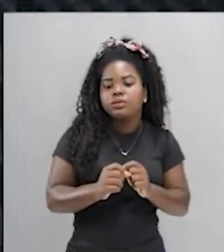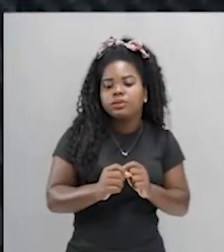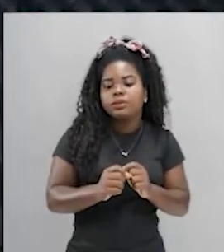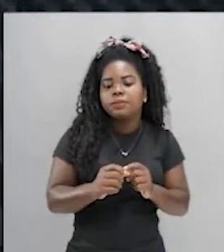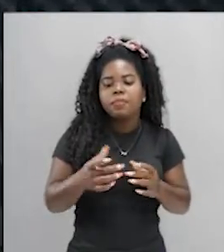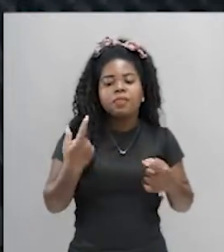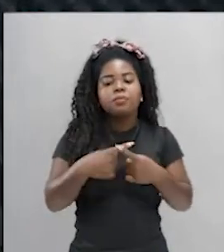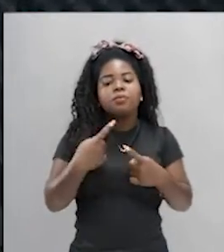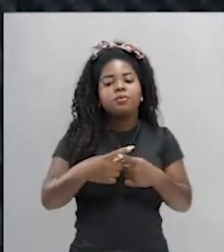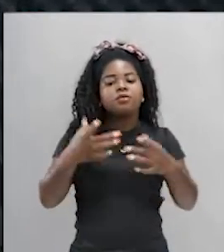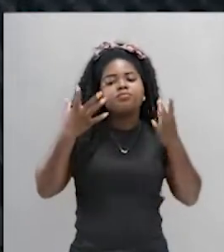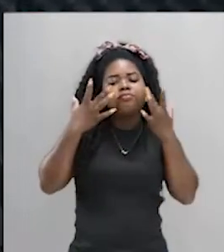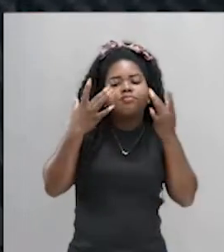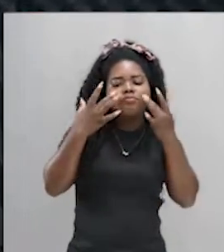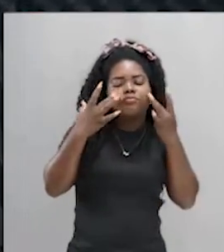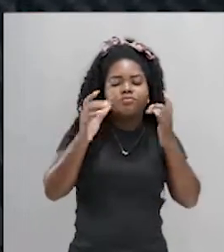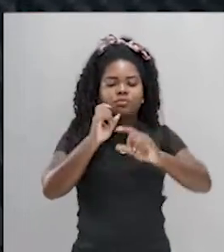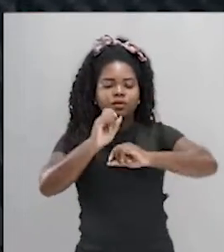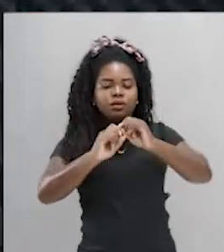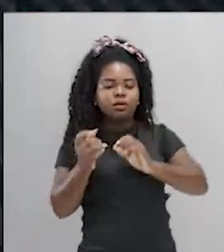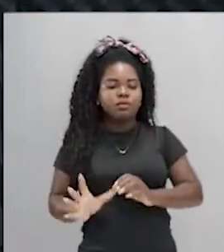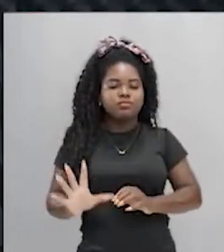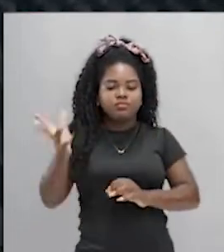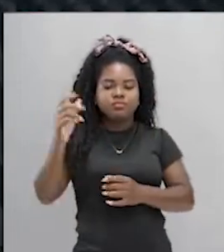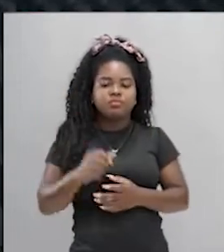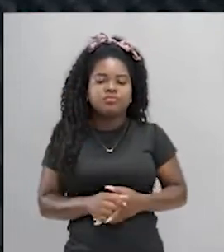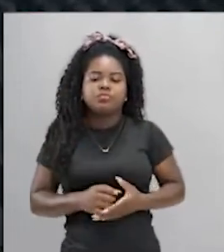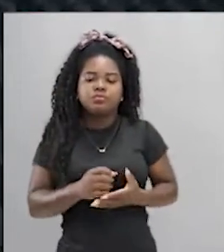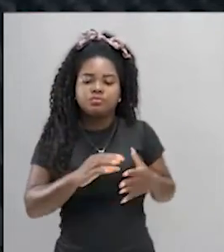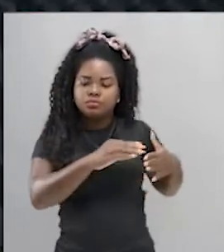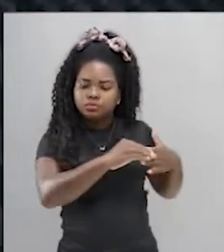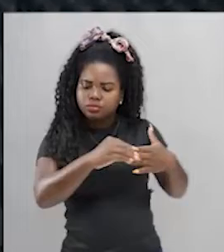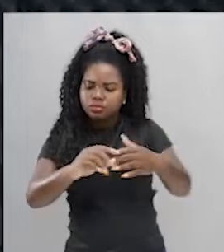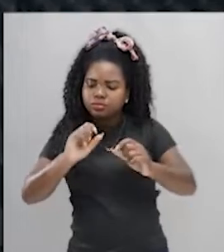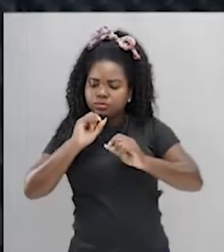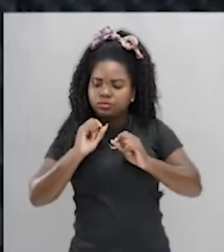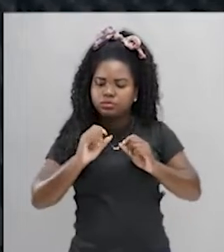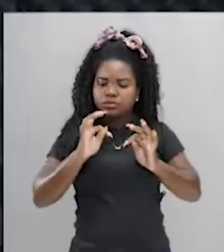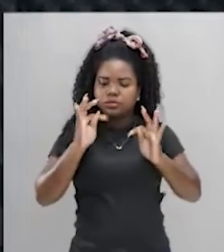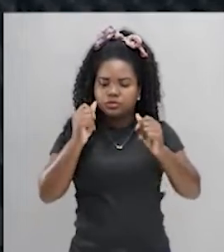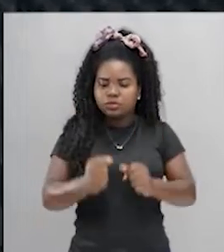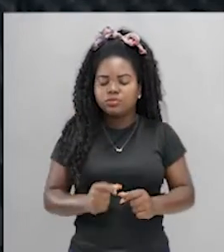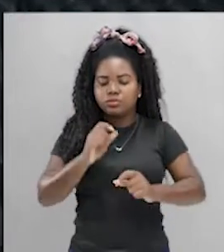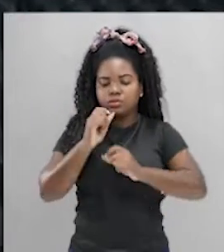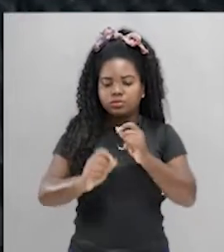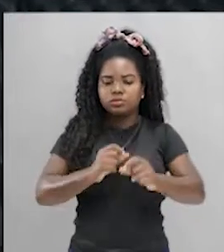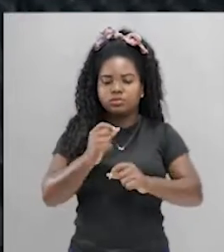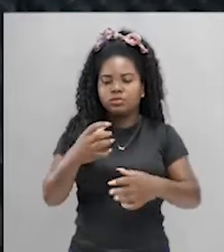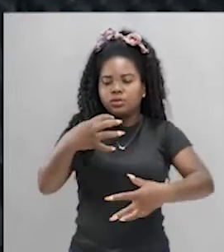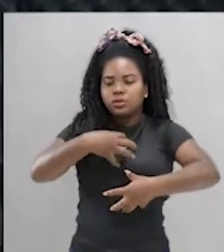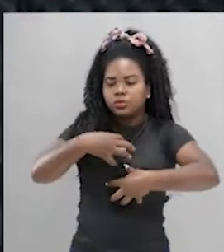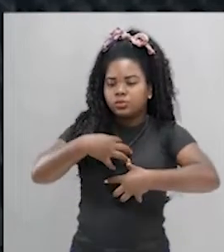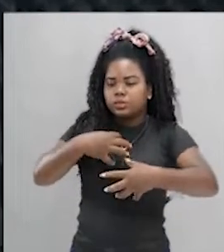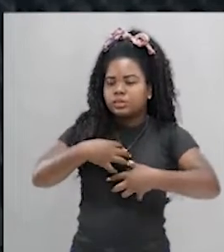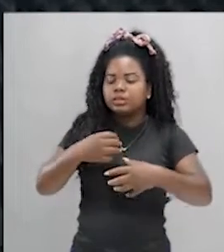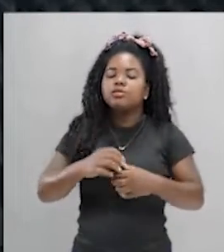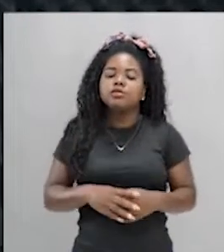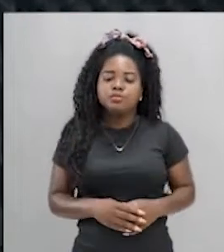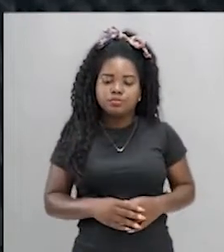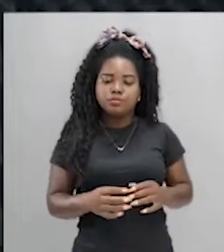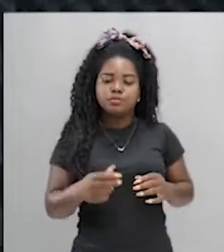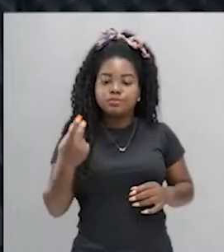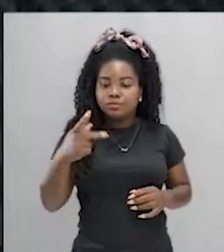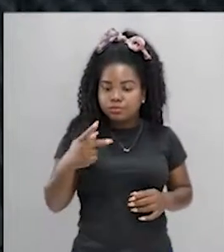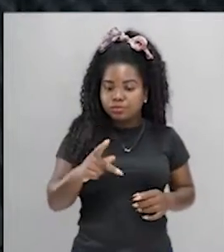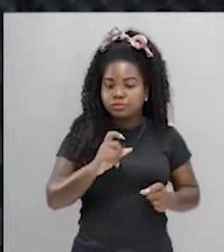ator passa por esse processo antes. Então, ele vai levar todo o processo dele para a cena, e essa cena ela vai causar um impacto. Você pode até não